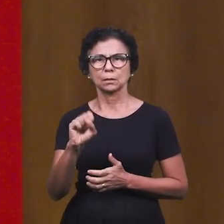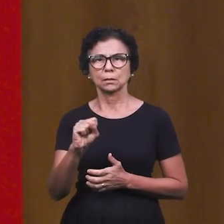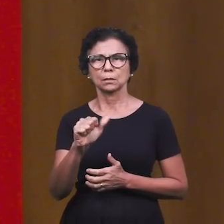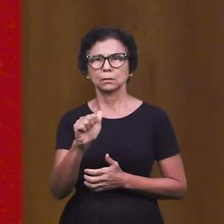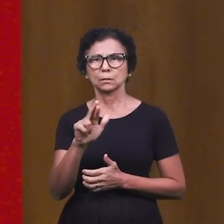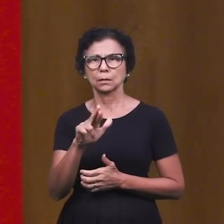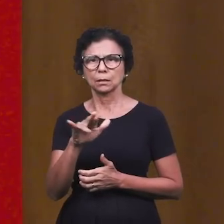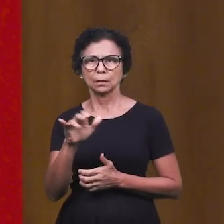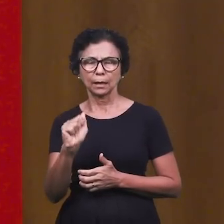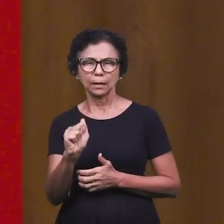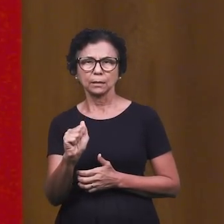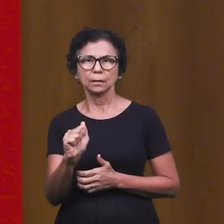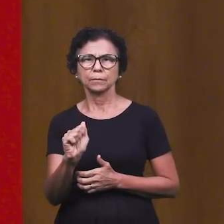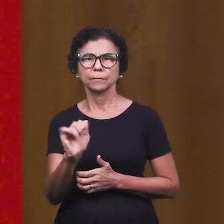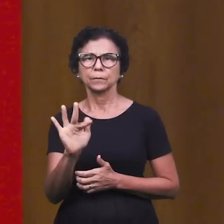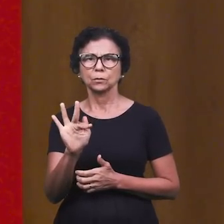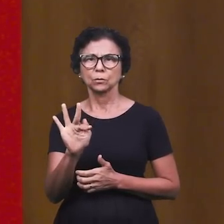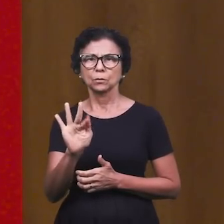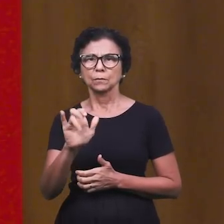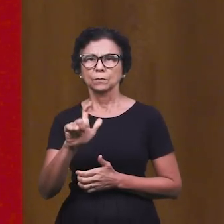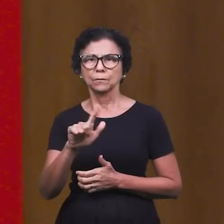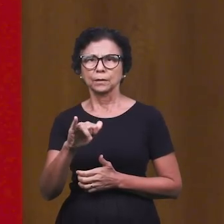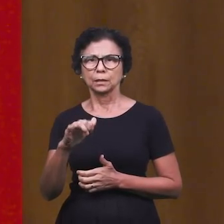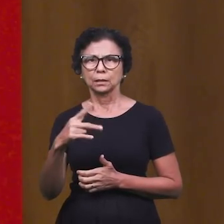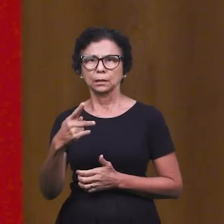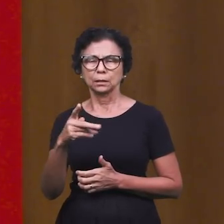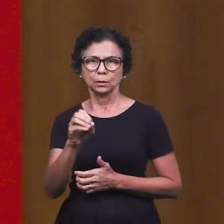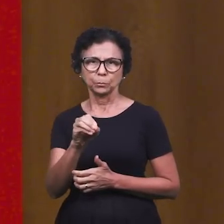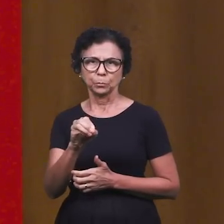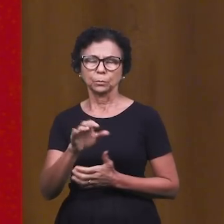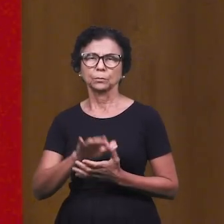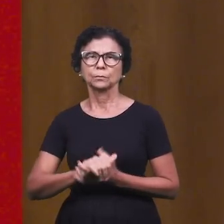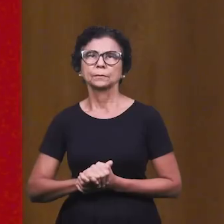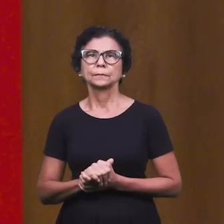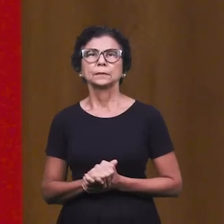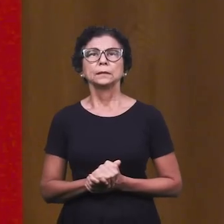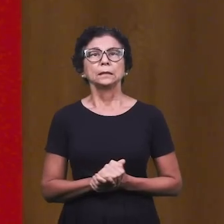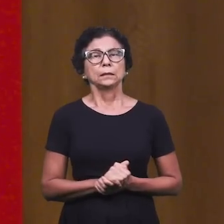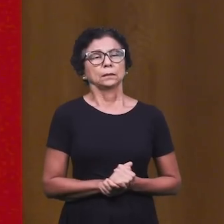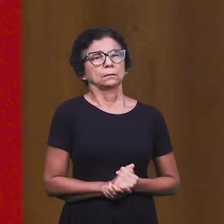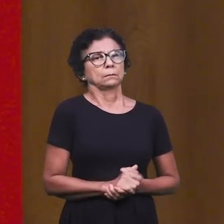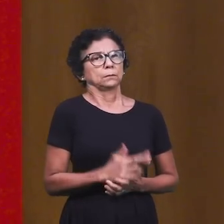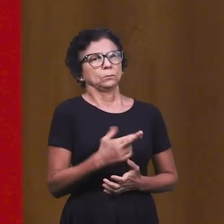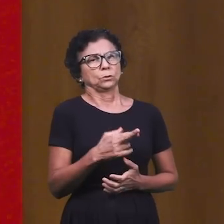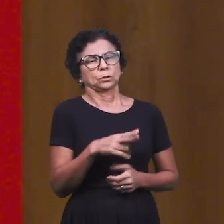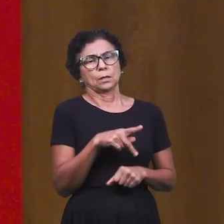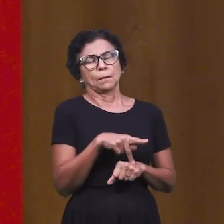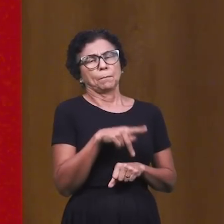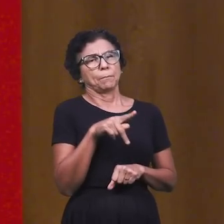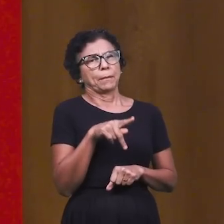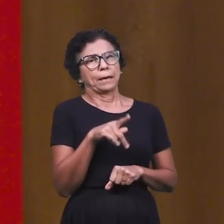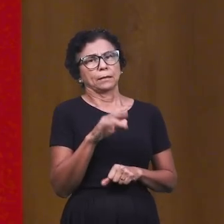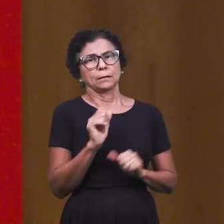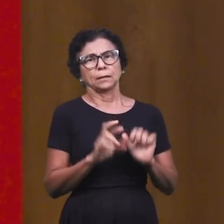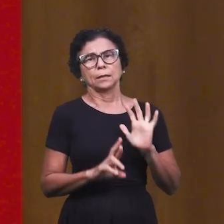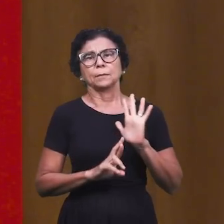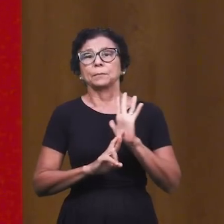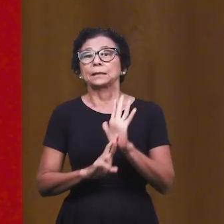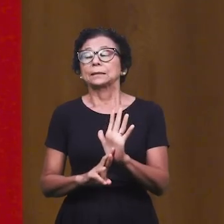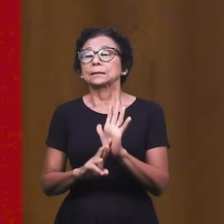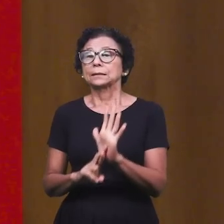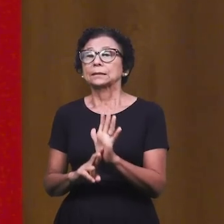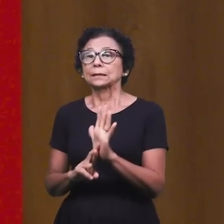segundo lugar, não tinha nenhuma pedra. A pedra ali representava os fundamentos da obra, onde Jesus é a